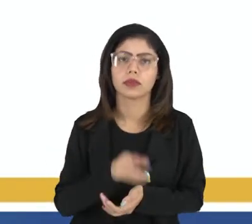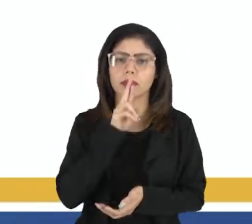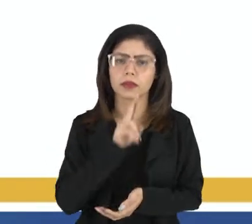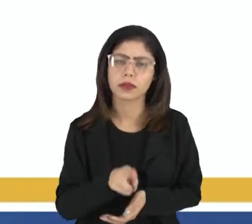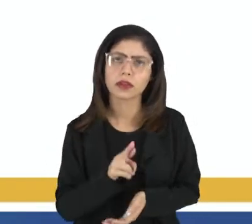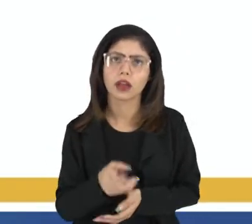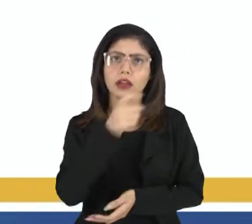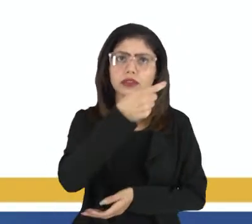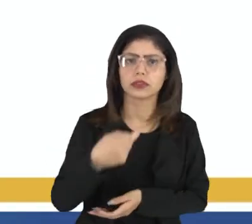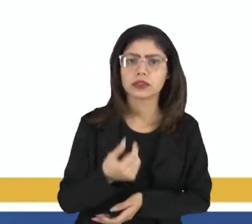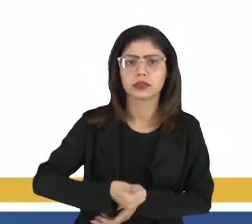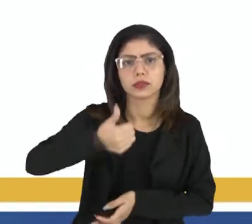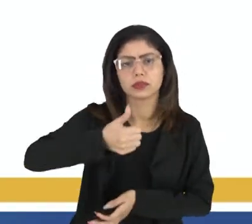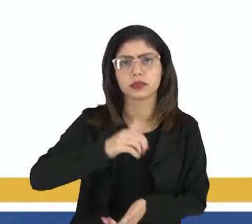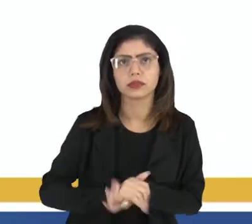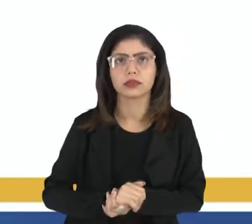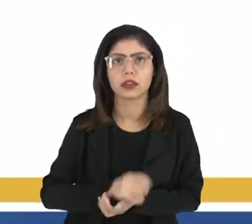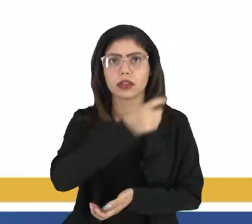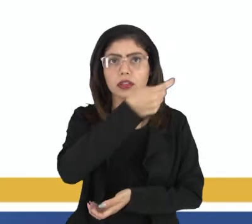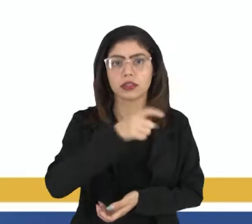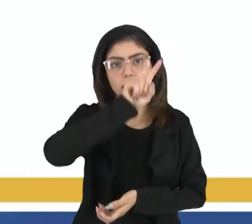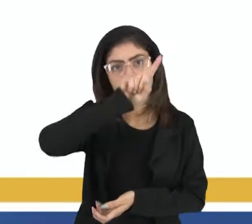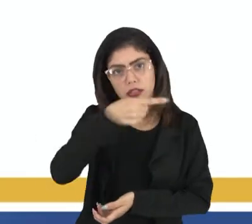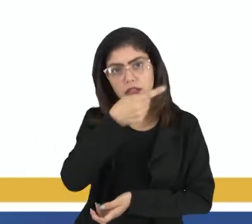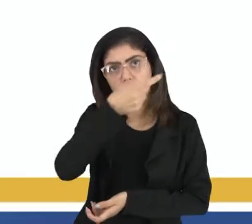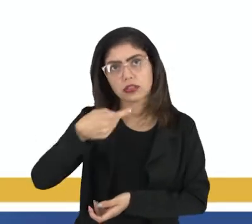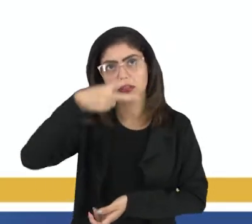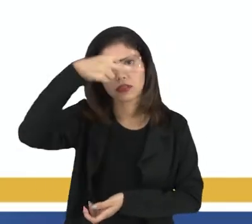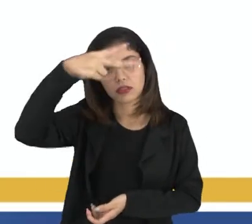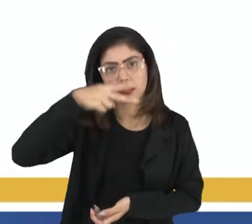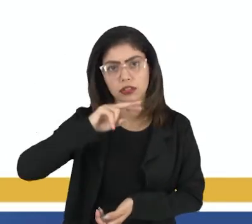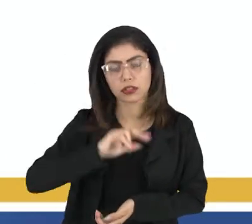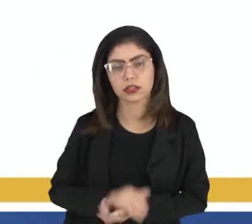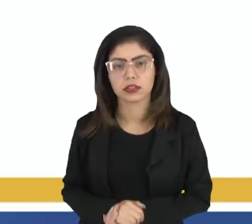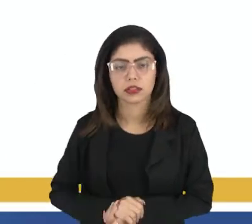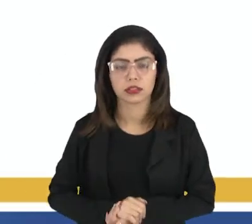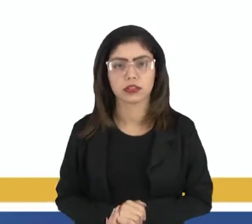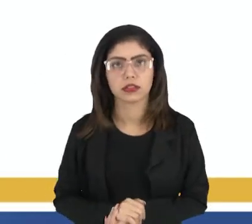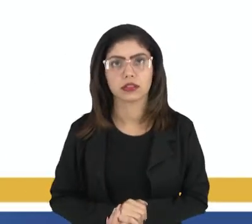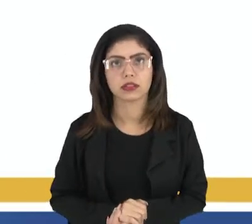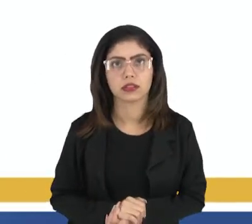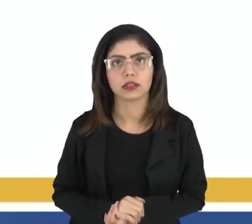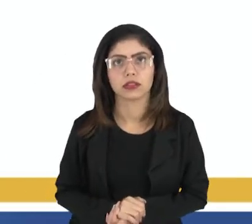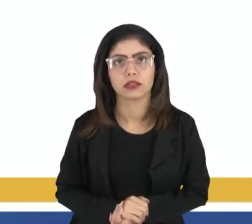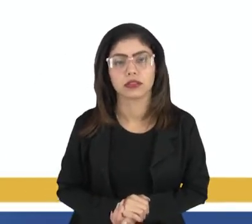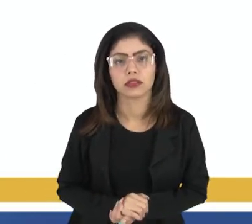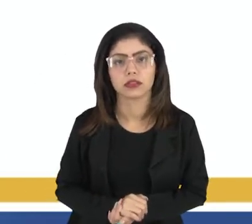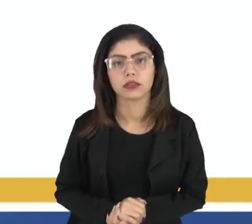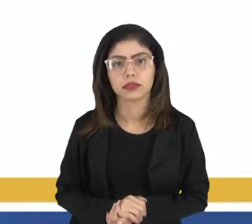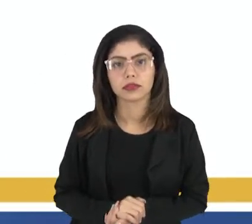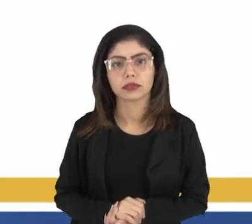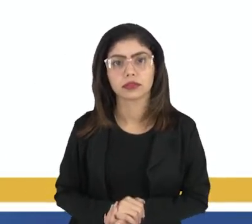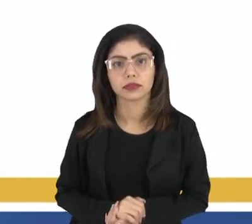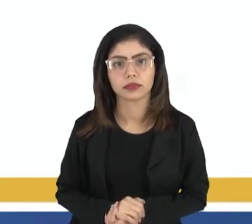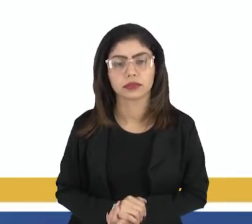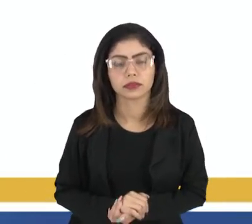por x1 ou x' e x2 ou